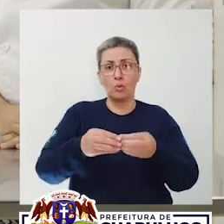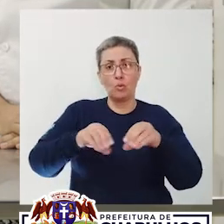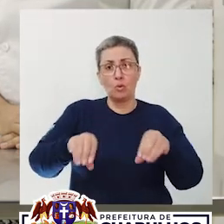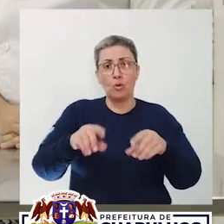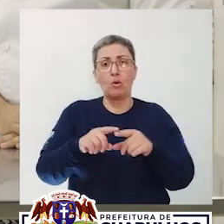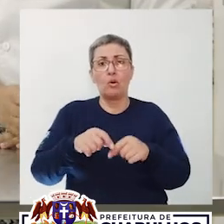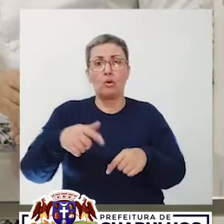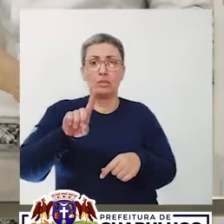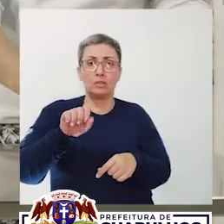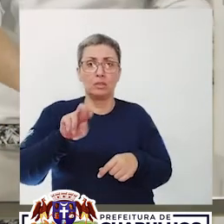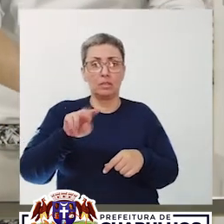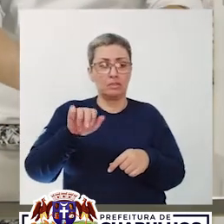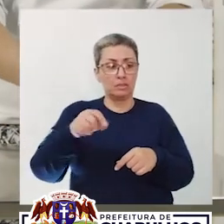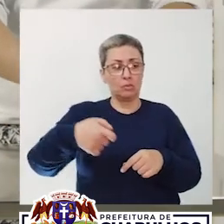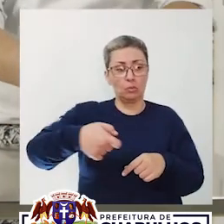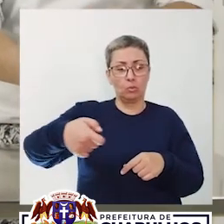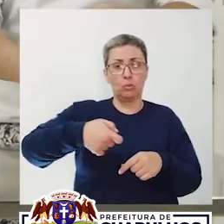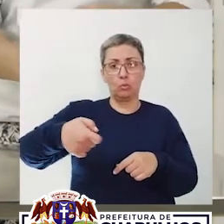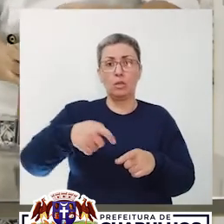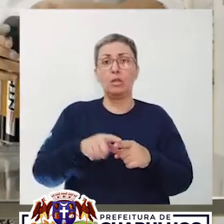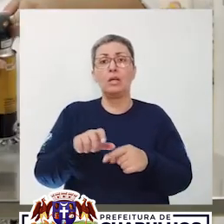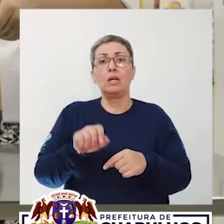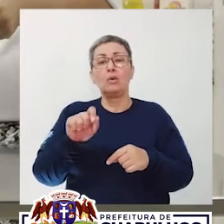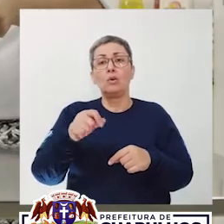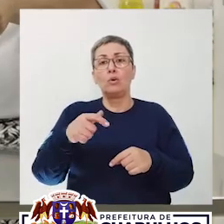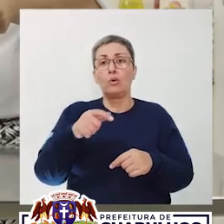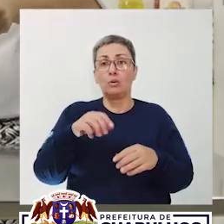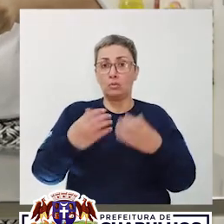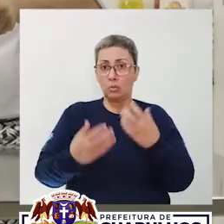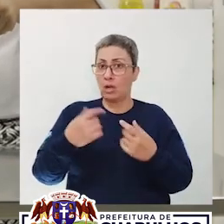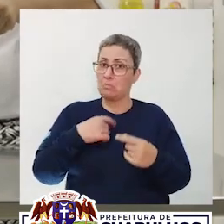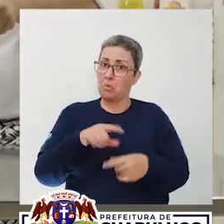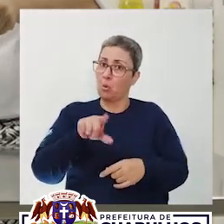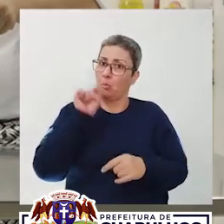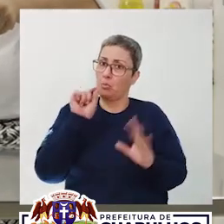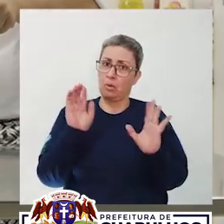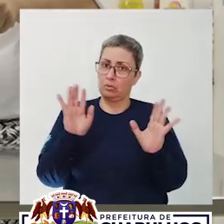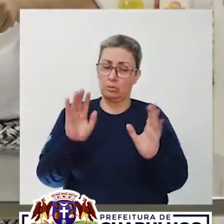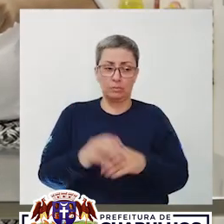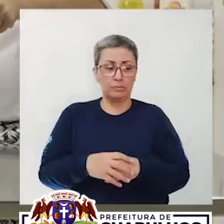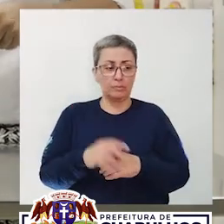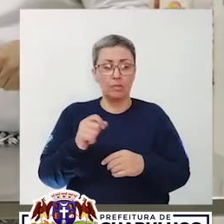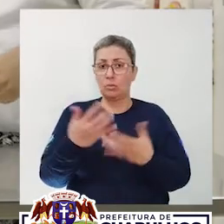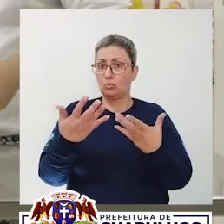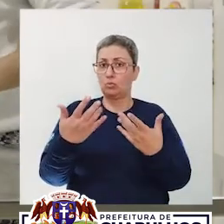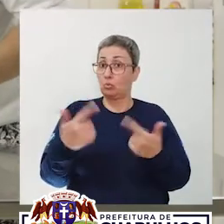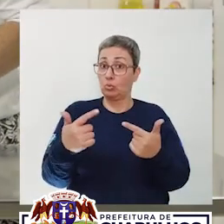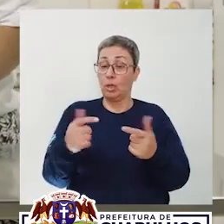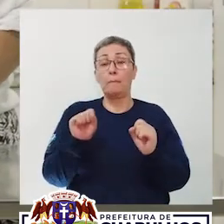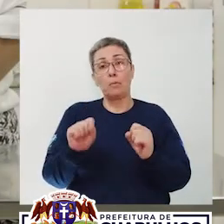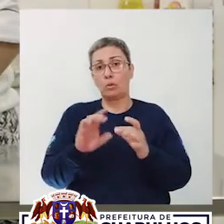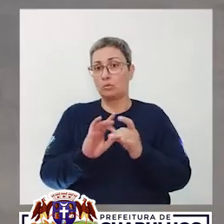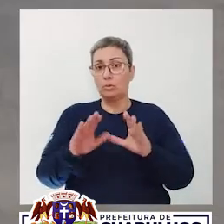os ovos, agora o David vai maçaricar ela pra gente. Essa parte do maçarico aqui, ela é opcional, né, Noeli? Isso. Quem não